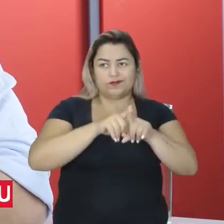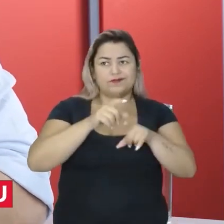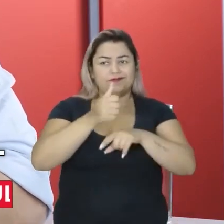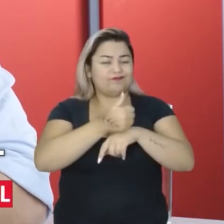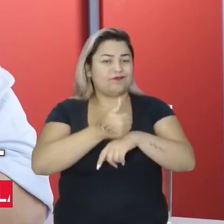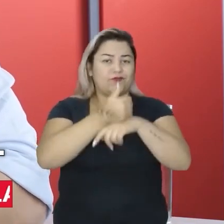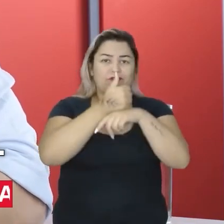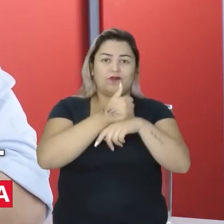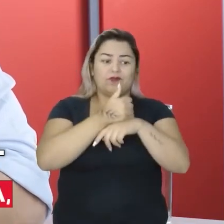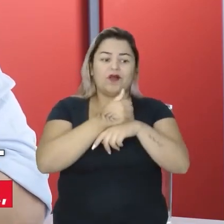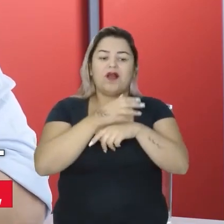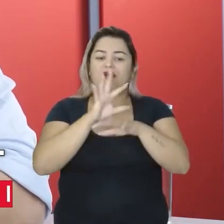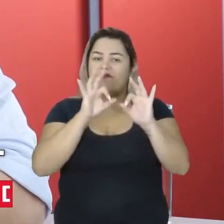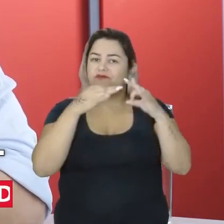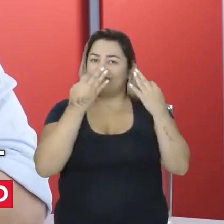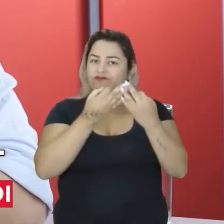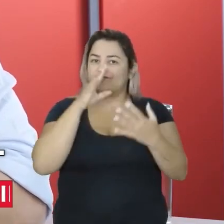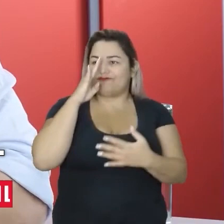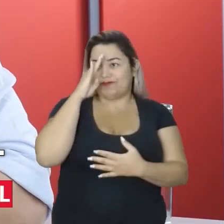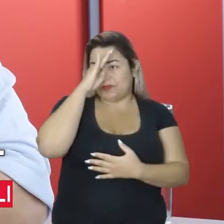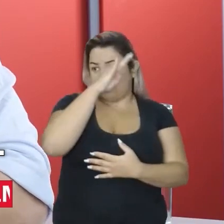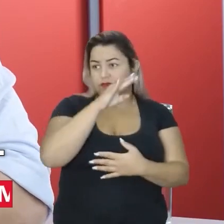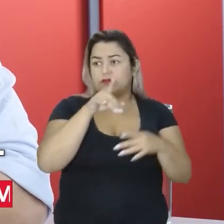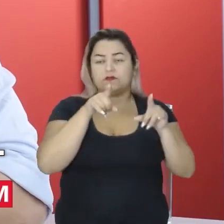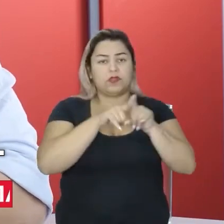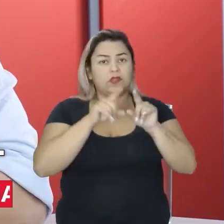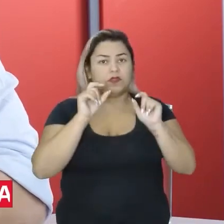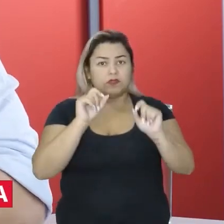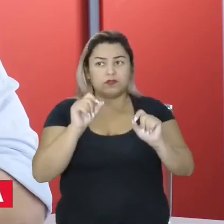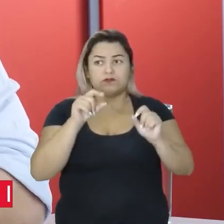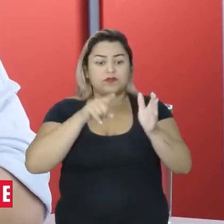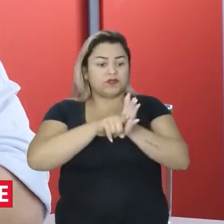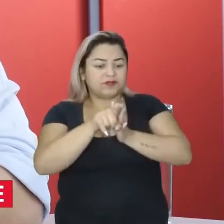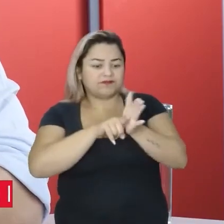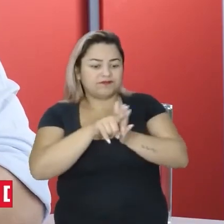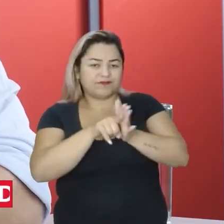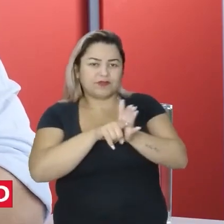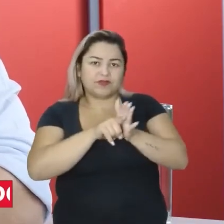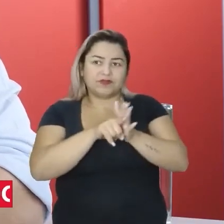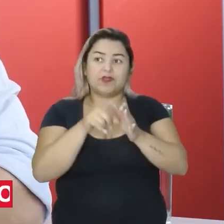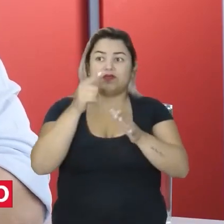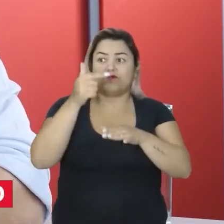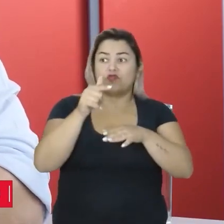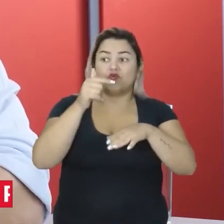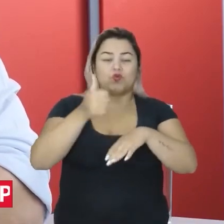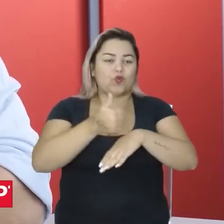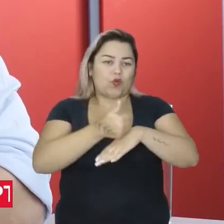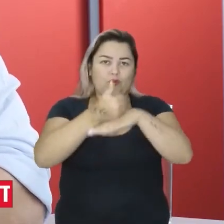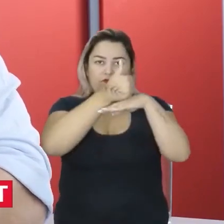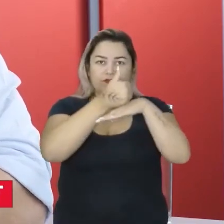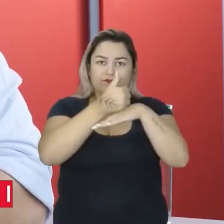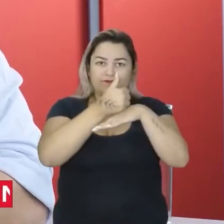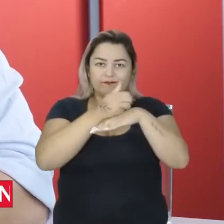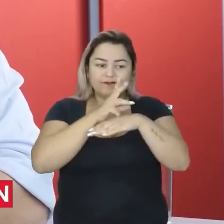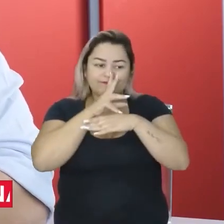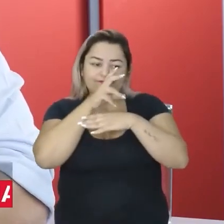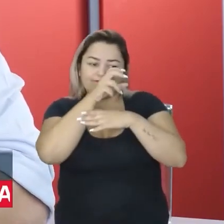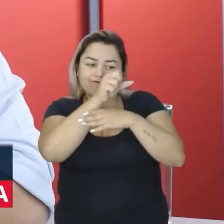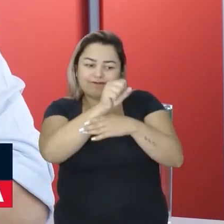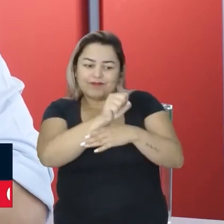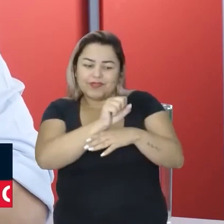há muito tempo no Exercício da política que trama uma tentativa de golpe mas ela começa a tomar força